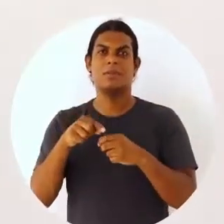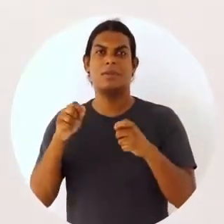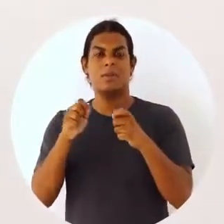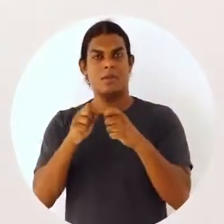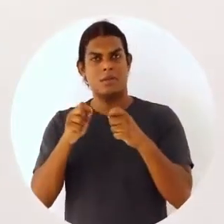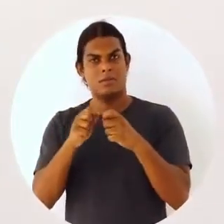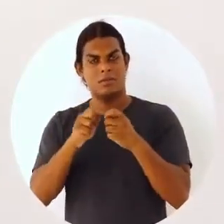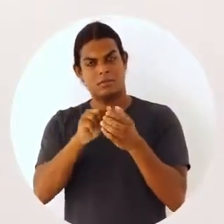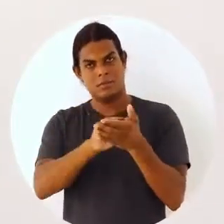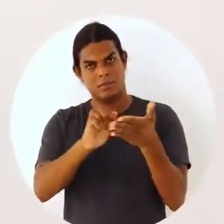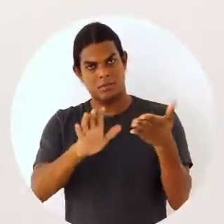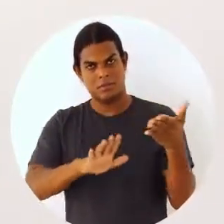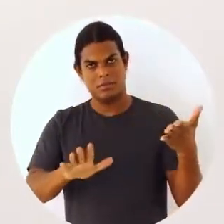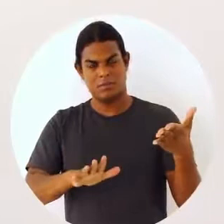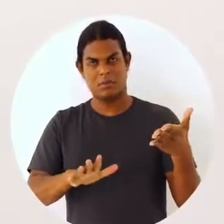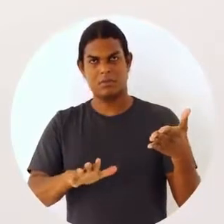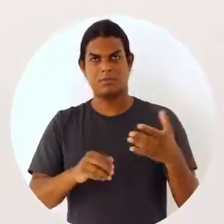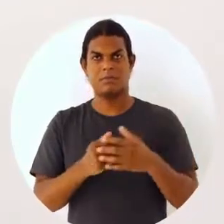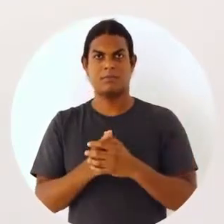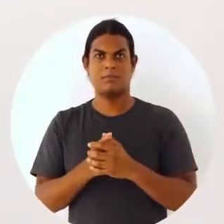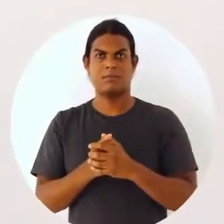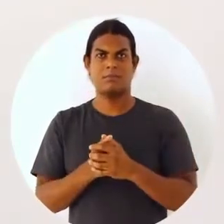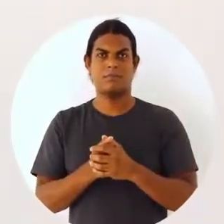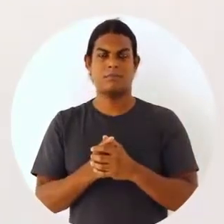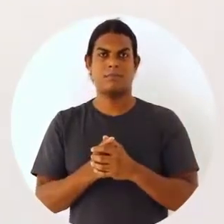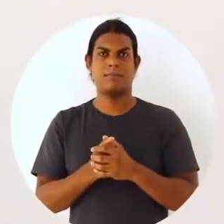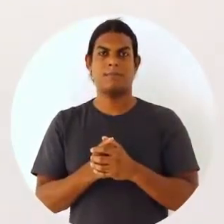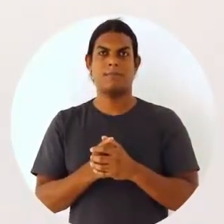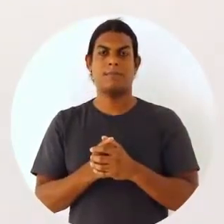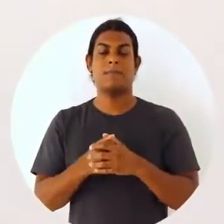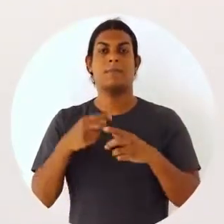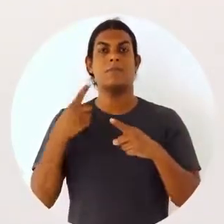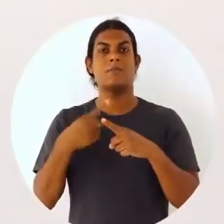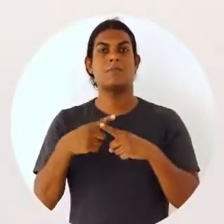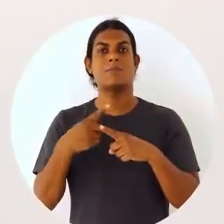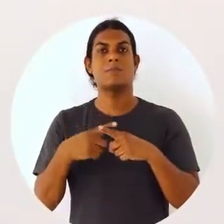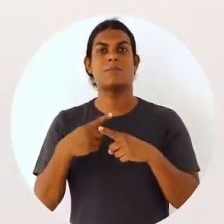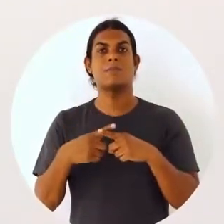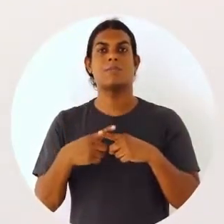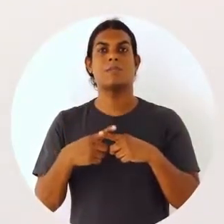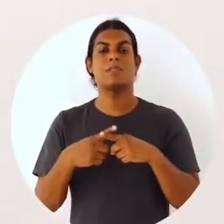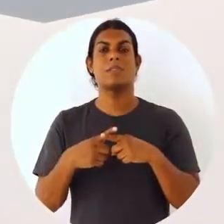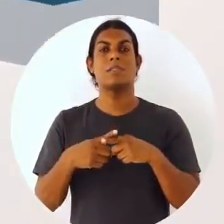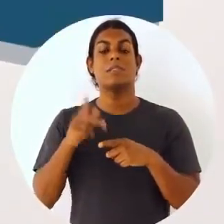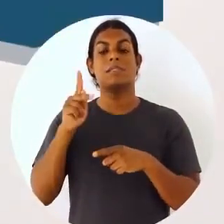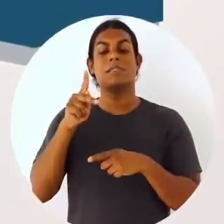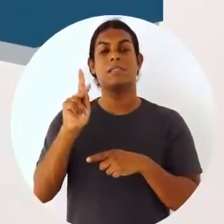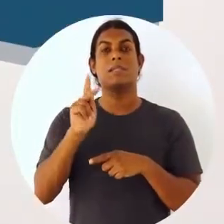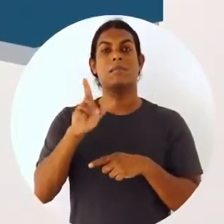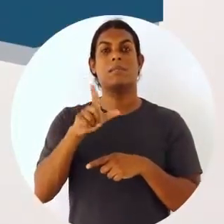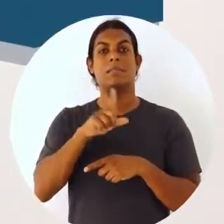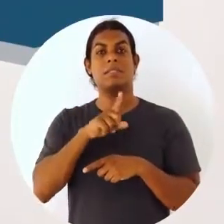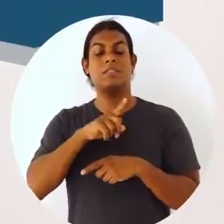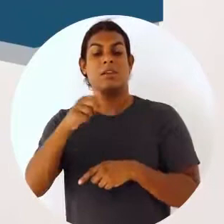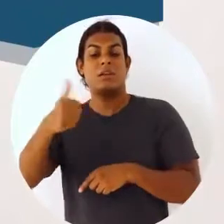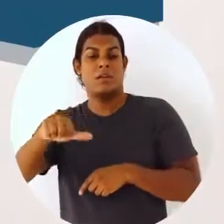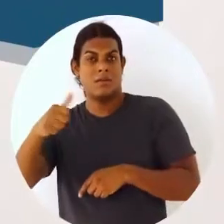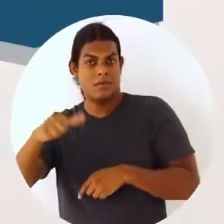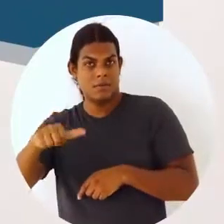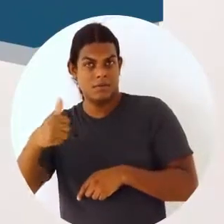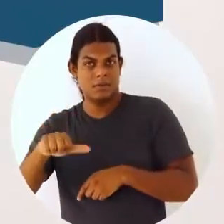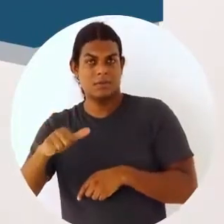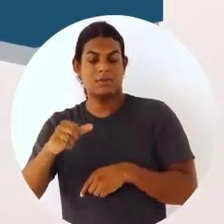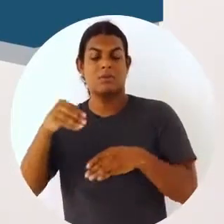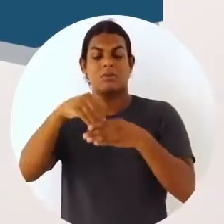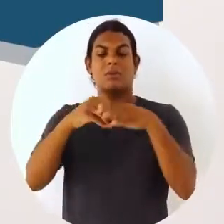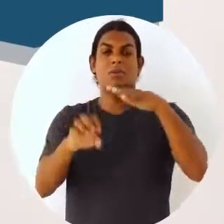acordo com aquele preceito que estava sendo posto? Porque a supervisão era cerrada, é o que a gente chamava. Vocês observam também